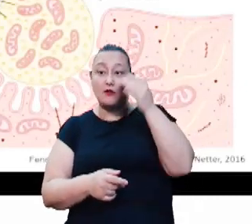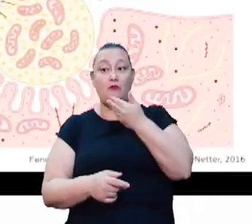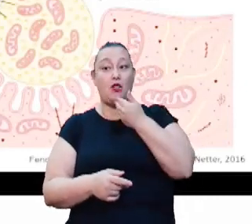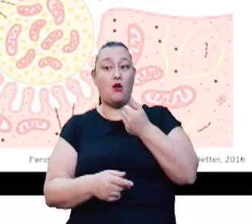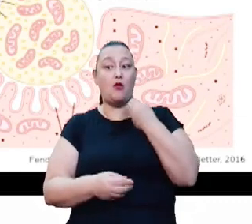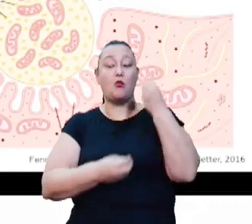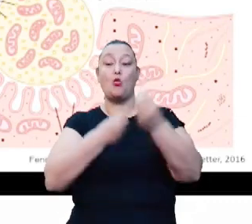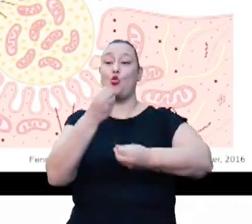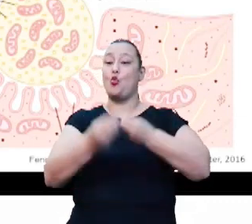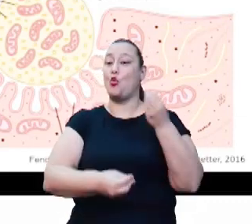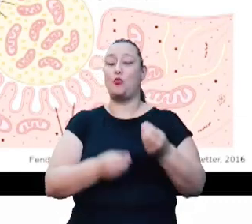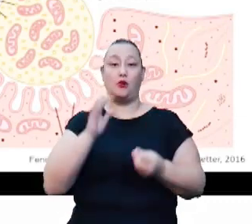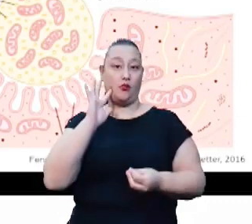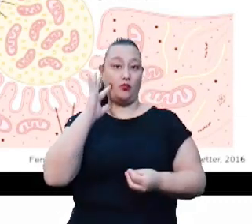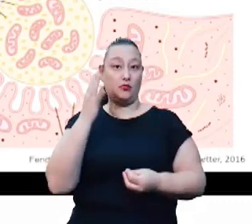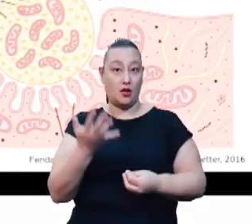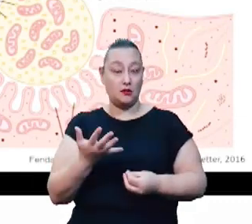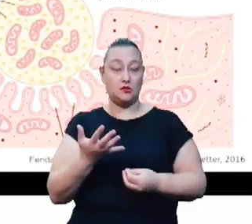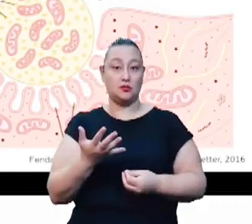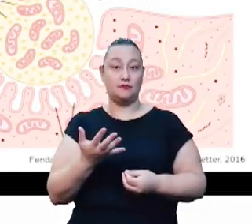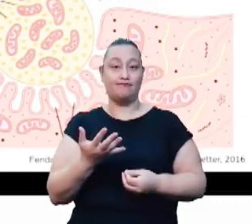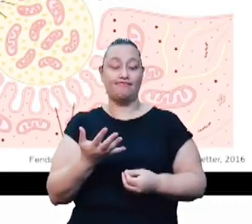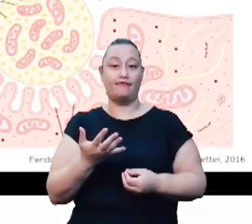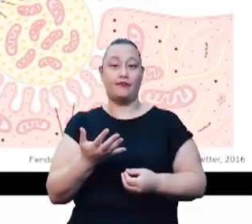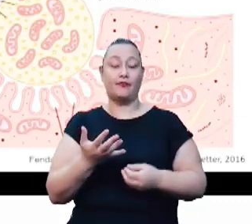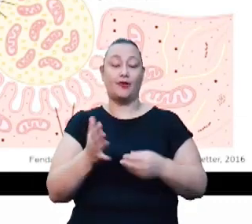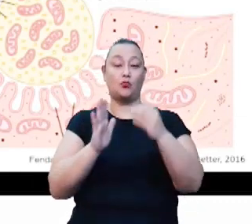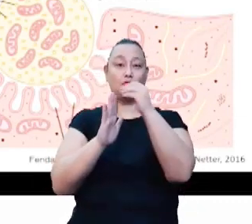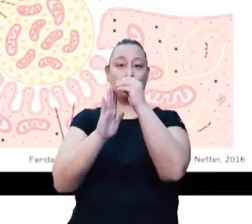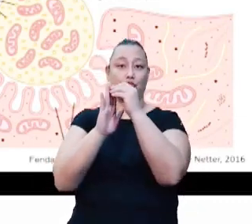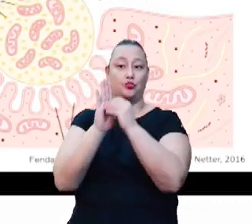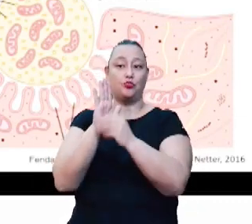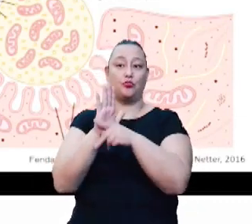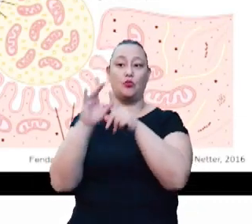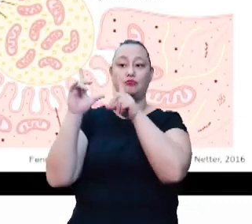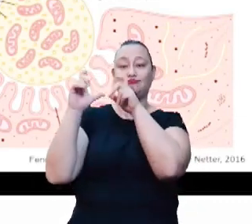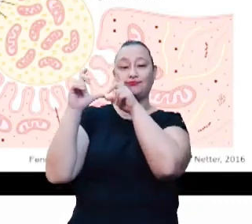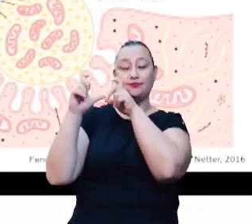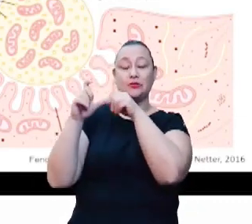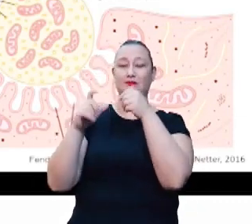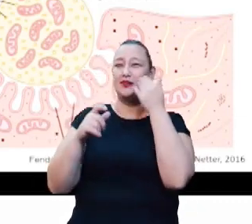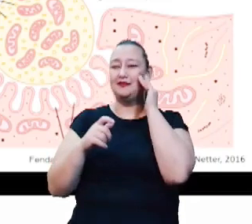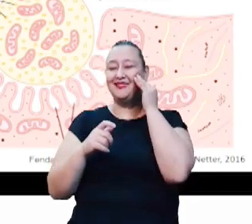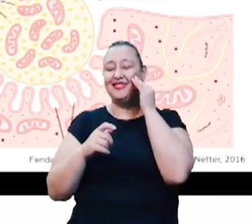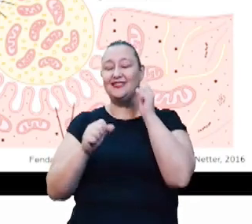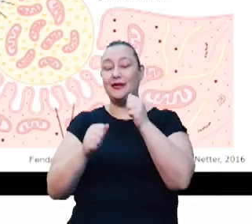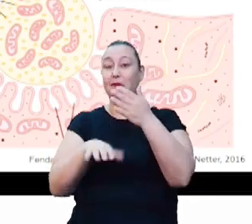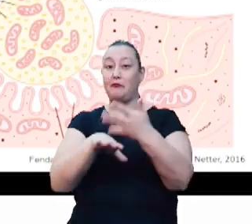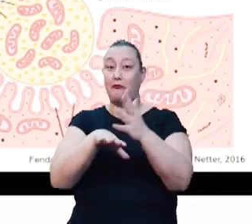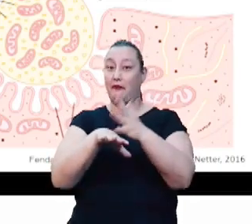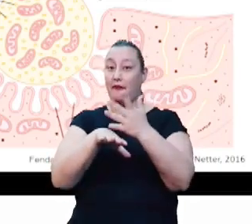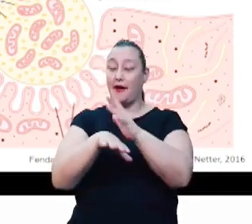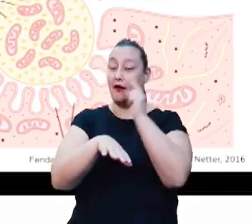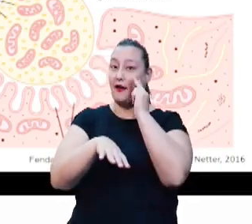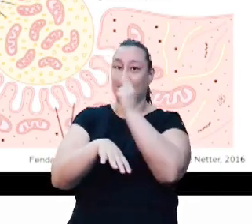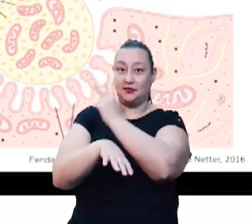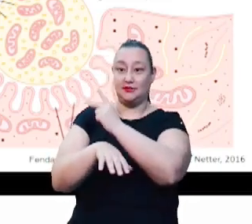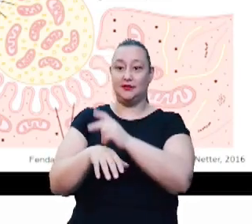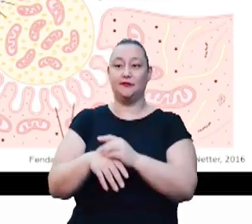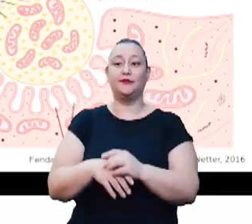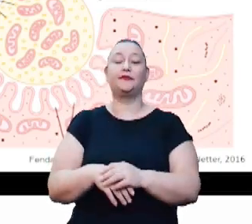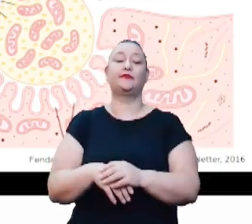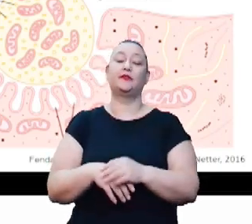mecanismo de funcionamento, eu coloquei essa figurinha aqui para trazer uma ilustração prática. Tá? Quando